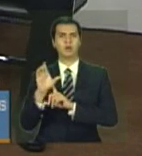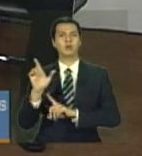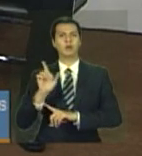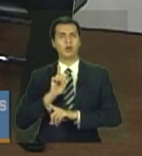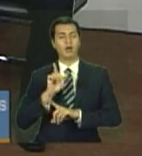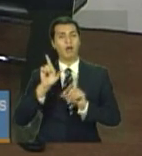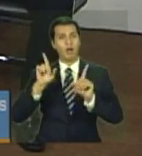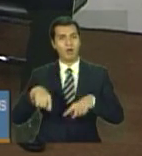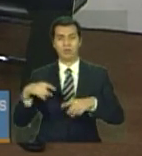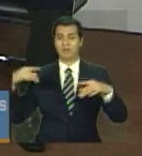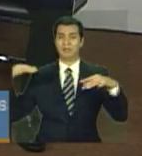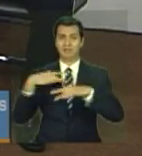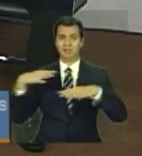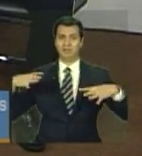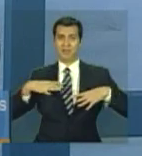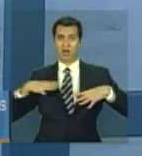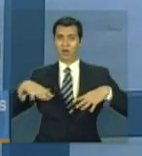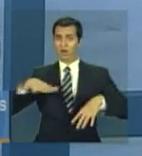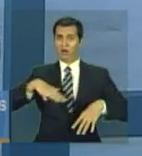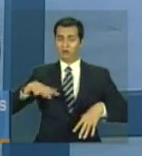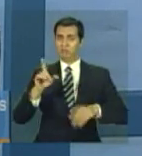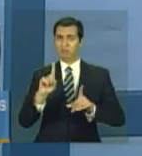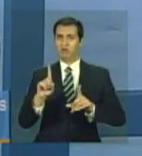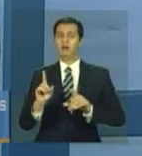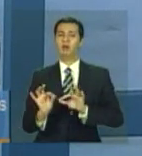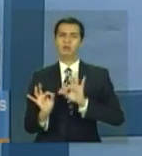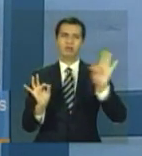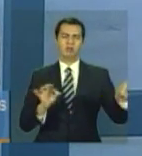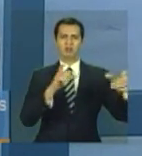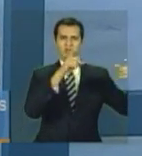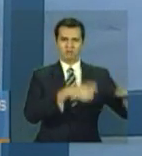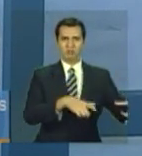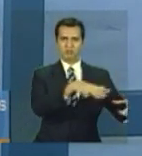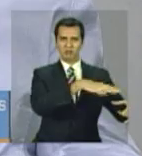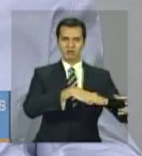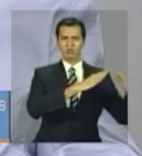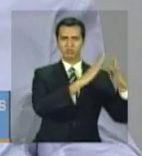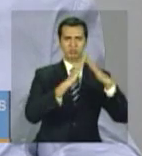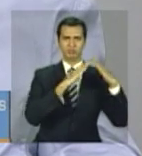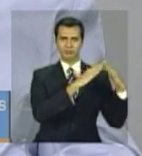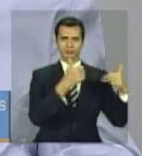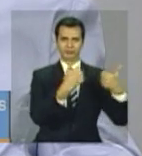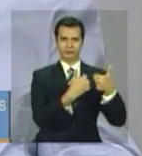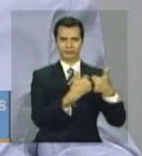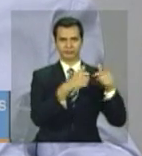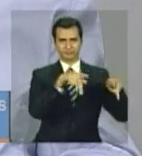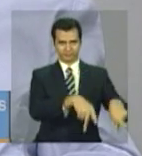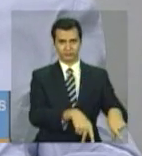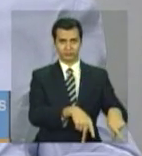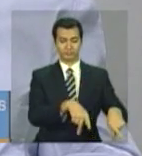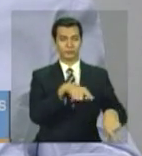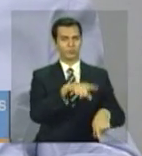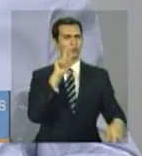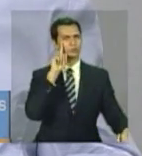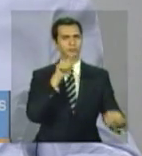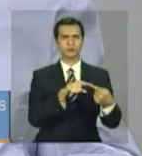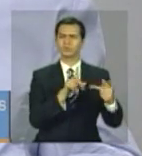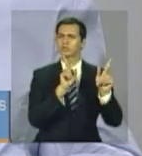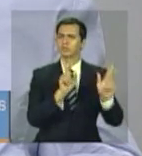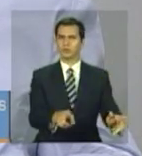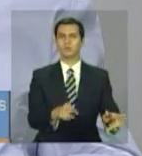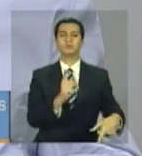próxima daquela população carente dos bairros, né? E ela tem uma característica um pouco diferente, né, apesar do objetivo ser o mesmo, oferecer